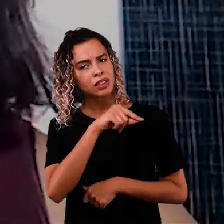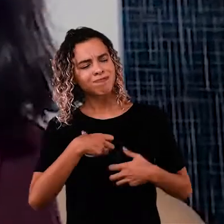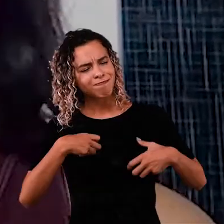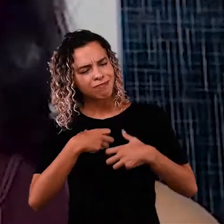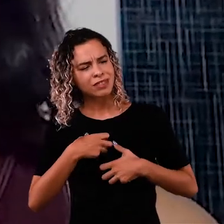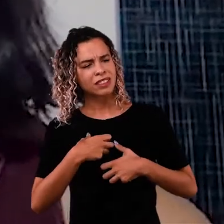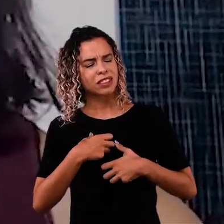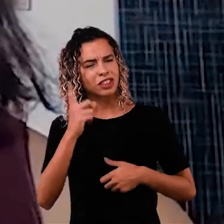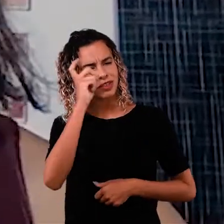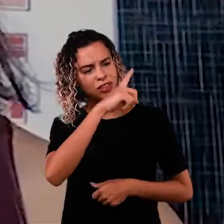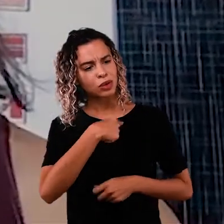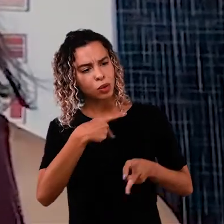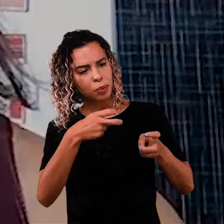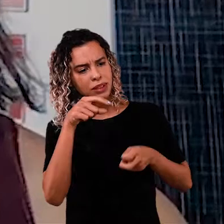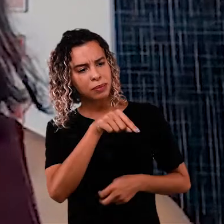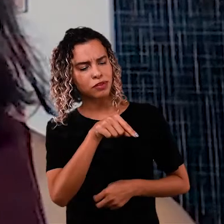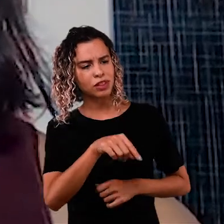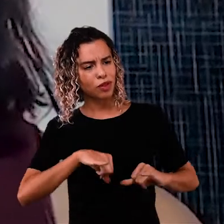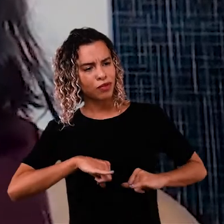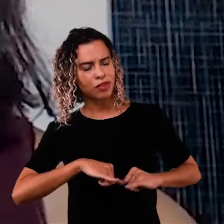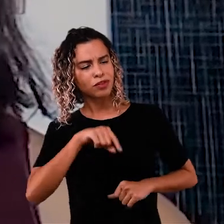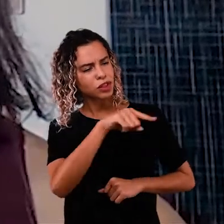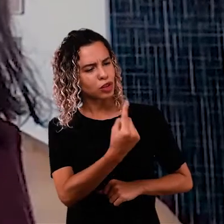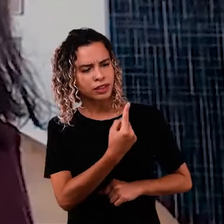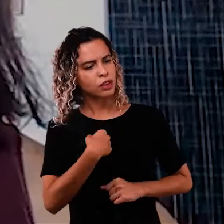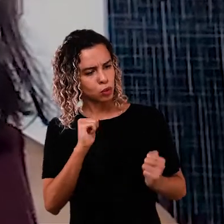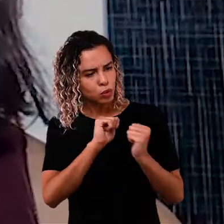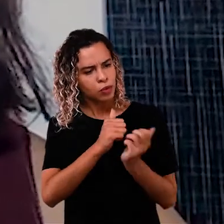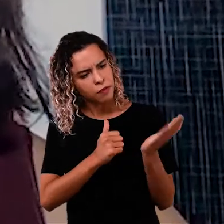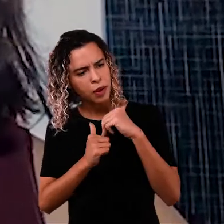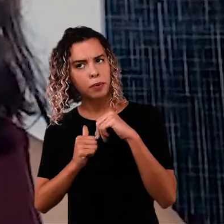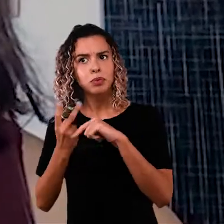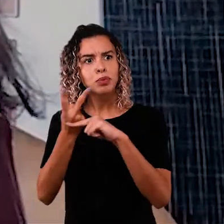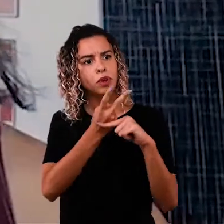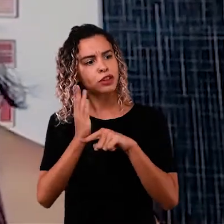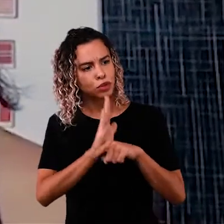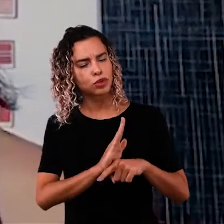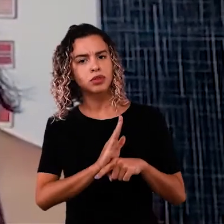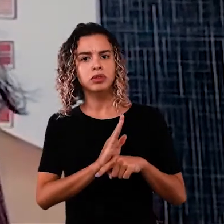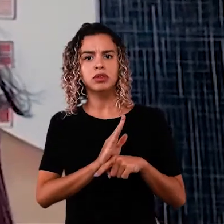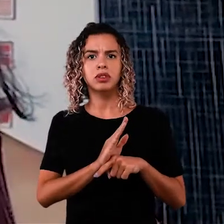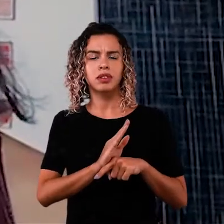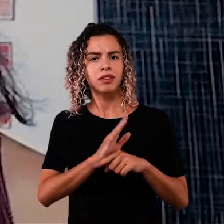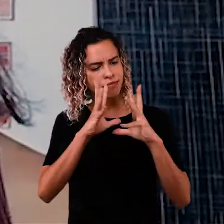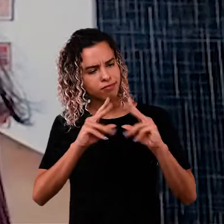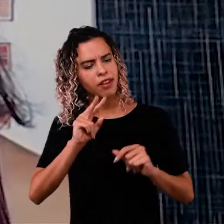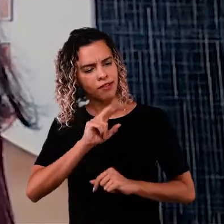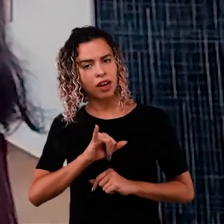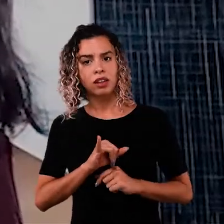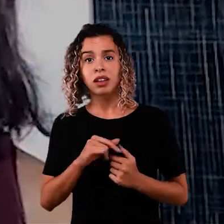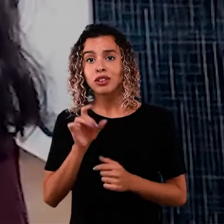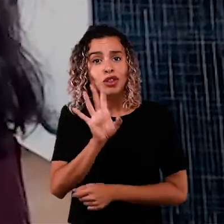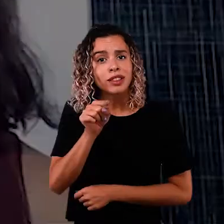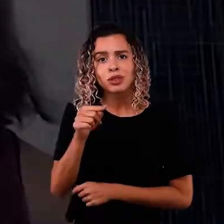por um momento difícil, eu estou vendo isso. Você não está sozinha, vamos procurar ajuda juntos. E vai passar. E